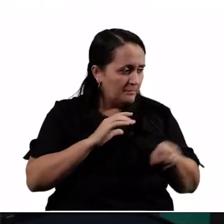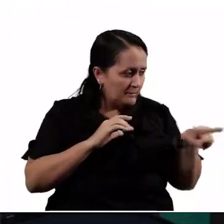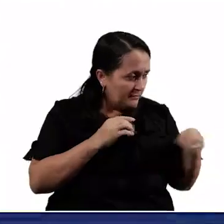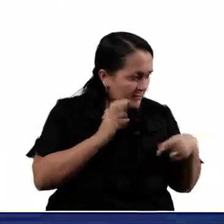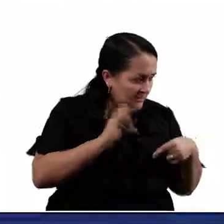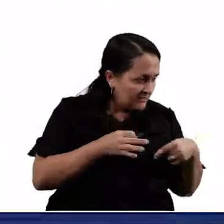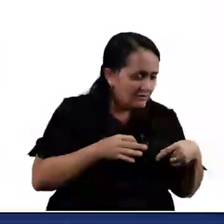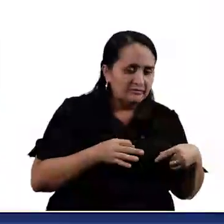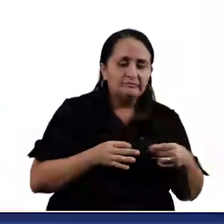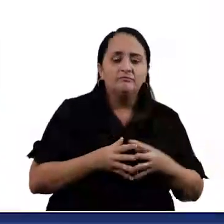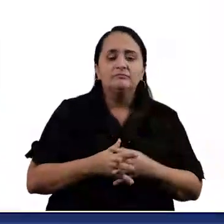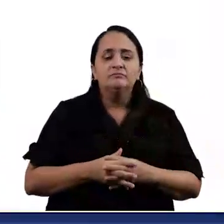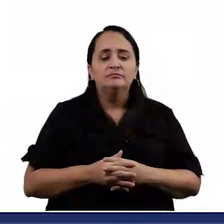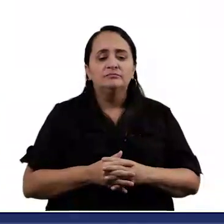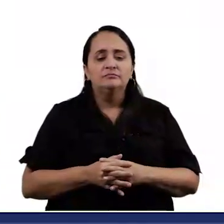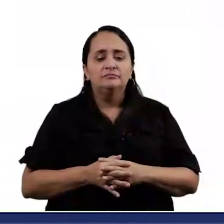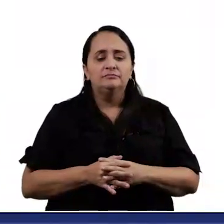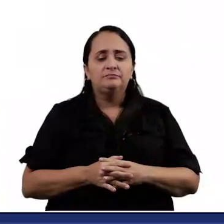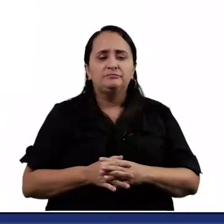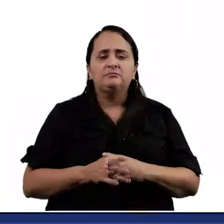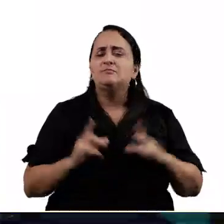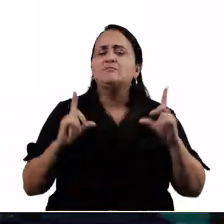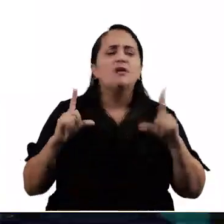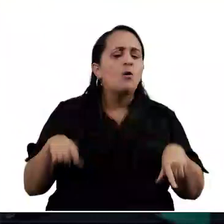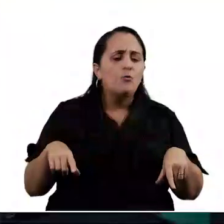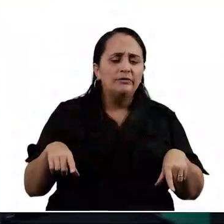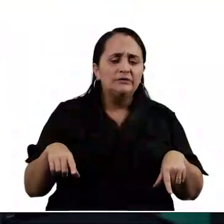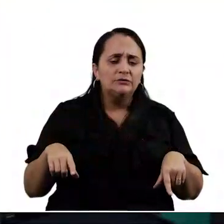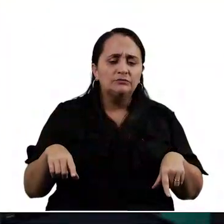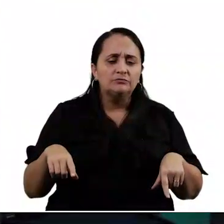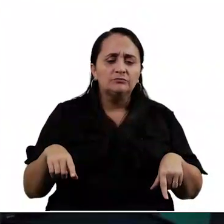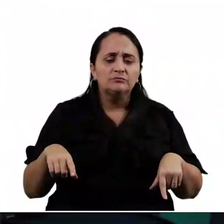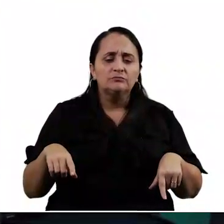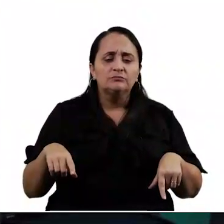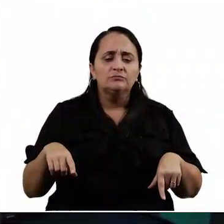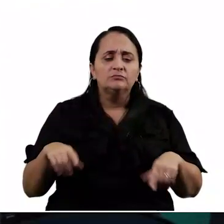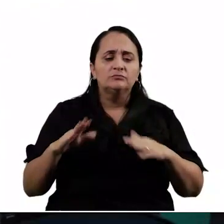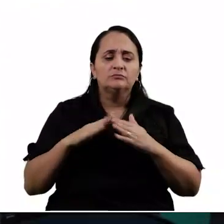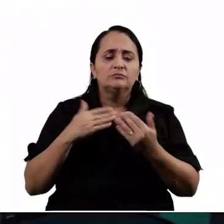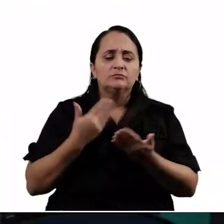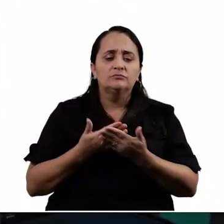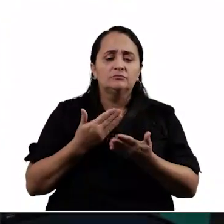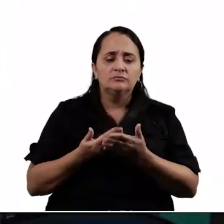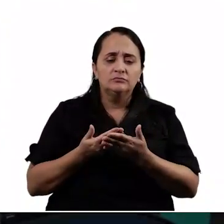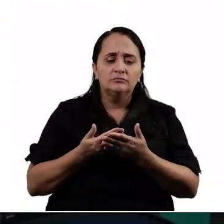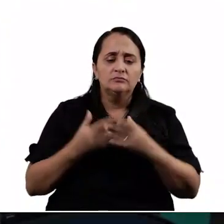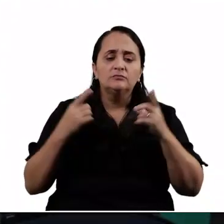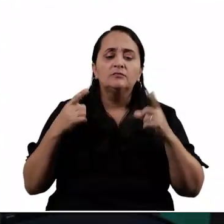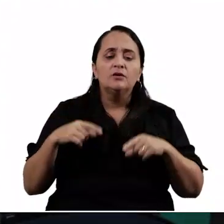se todo mundo Acertou em que local se passa essa história lembra ela estava vindo da escola e passou